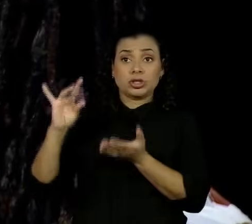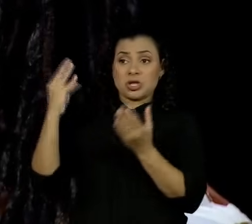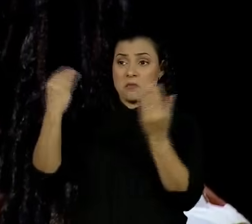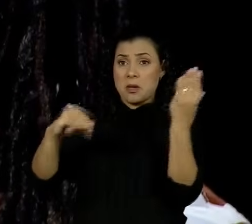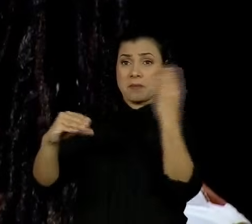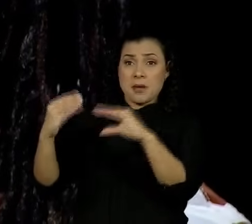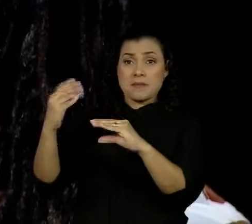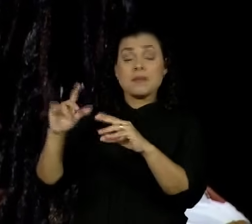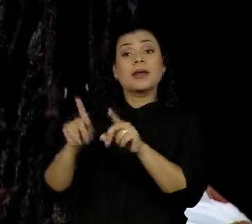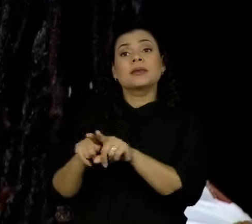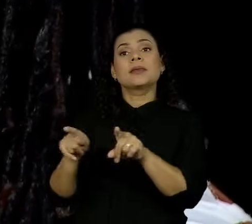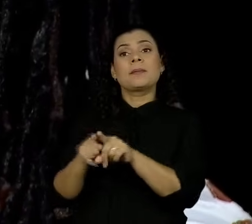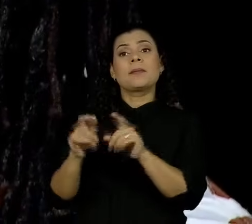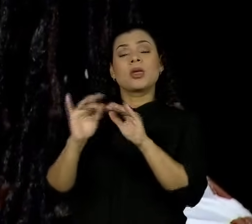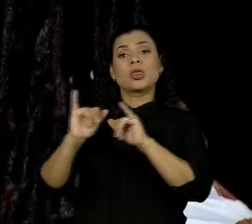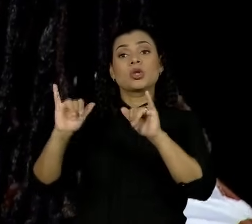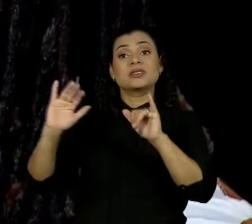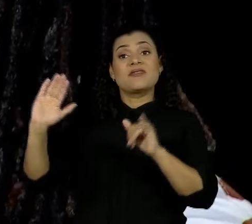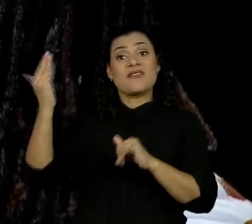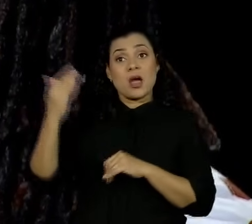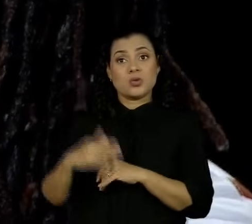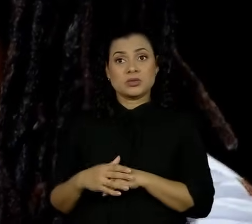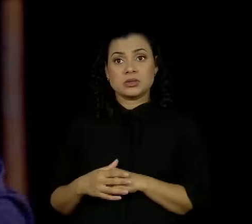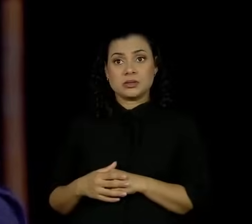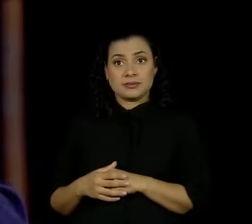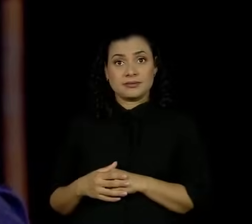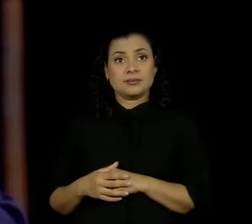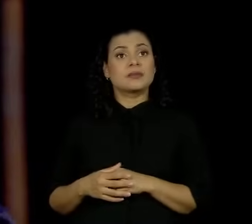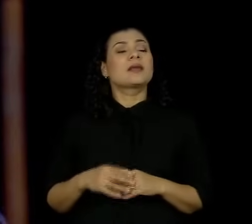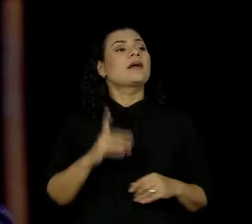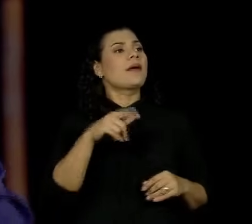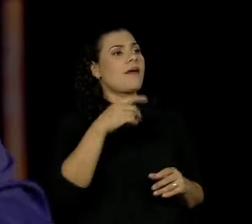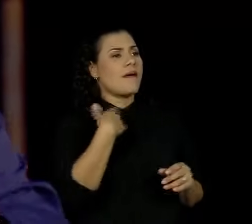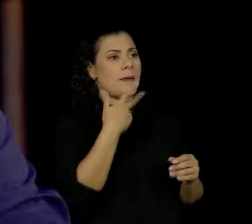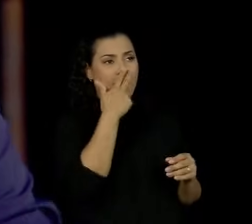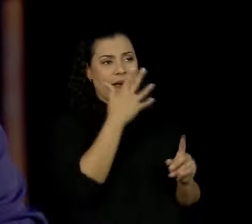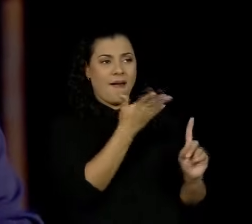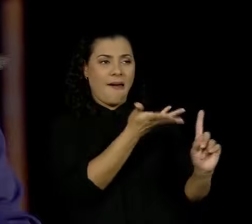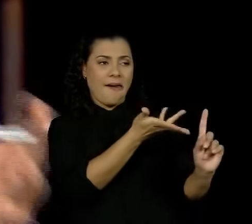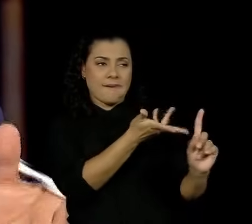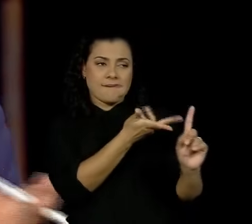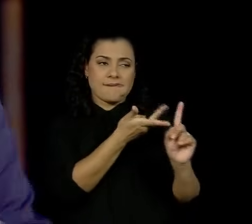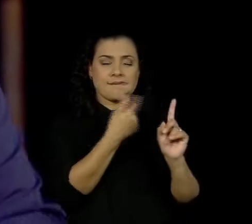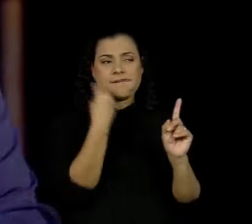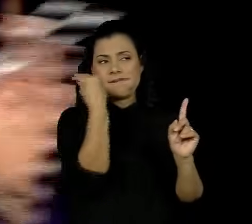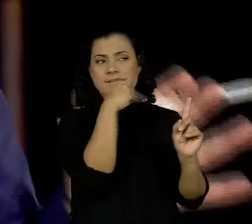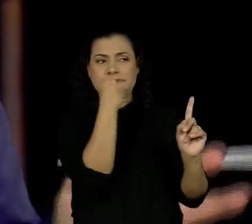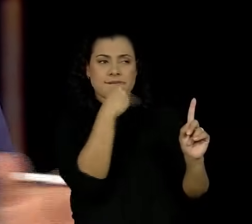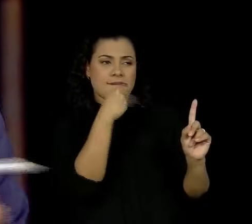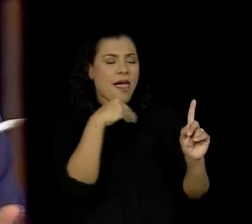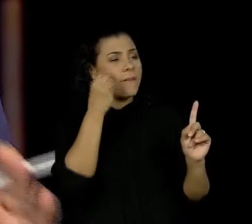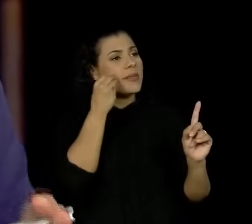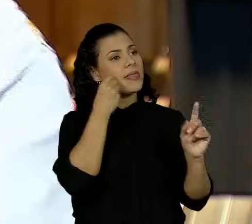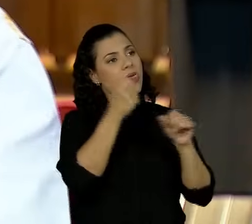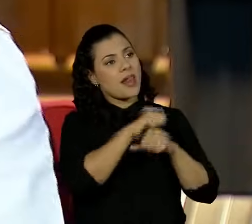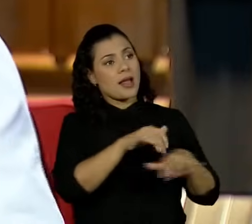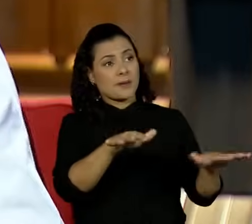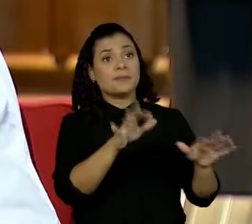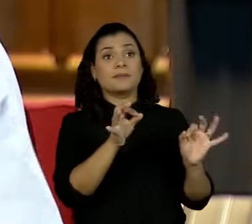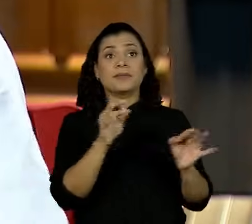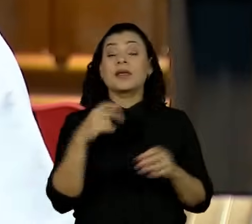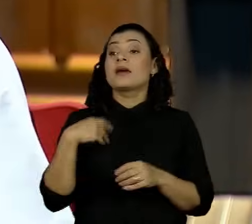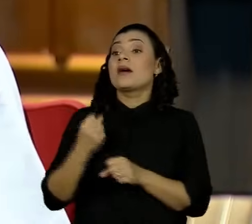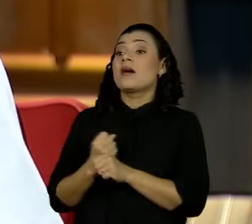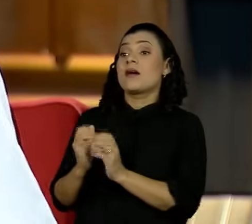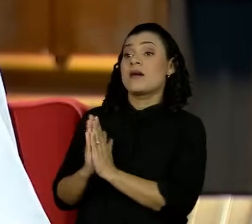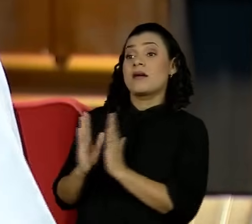fake news, Olha aí. né? Fake news com umas ofertas, com umas coisas para eles Em espalharem. um ano